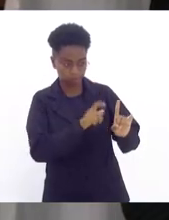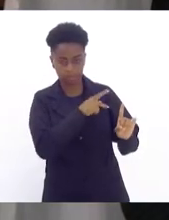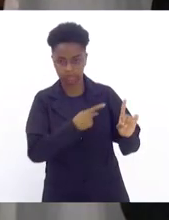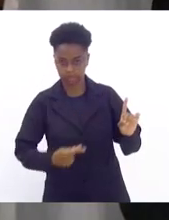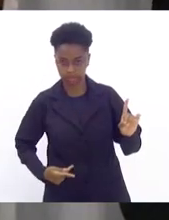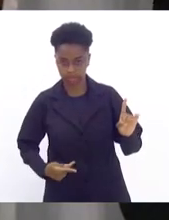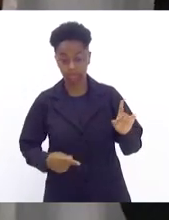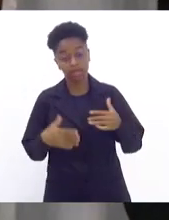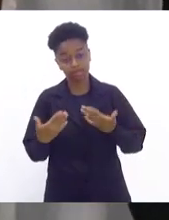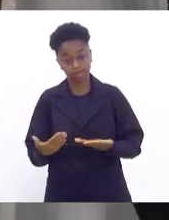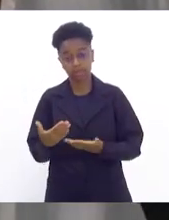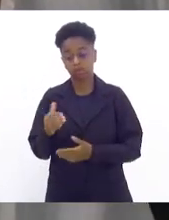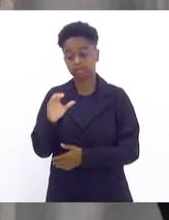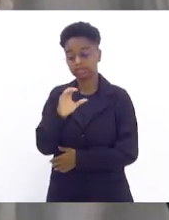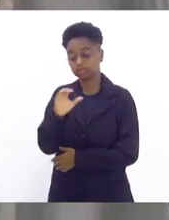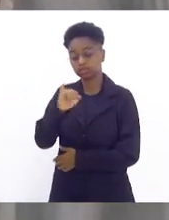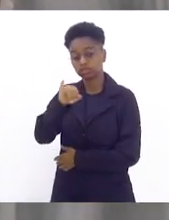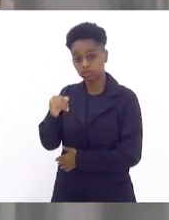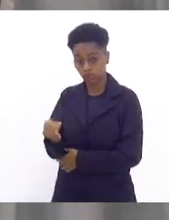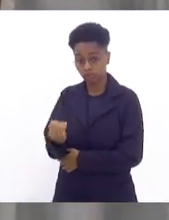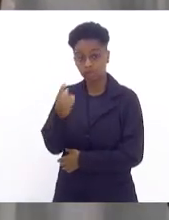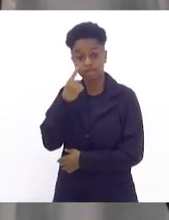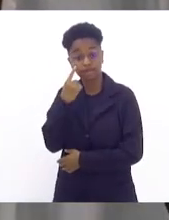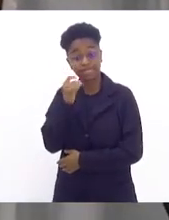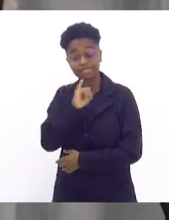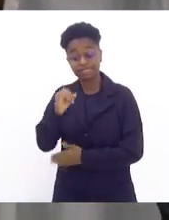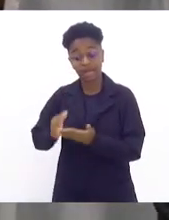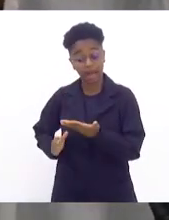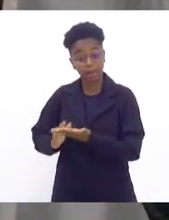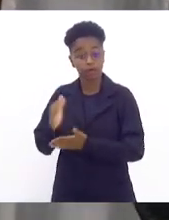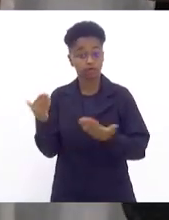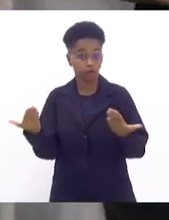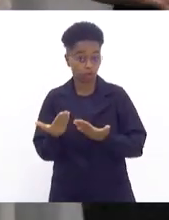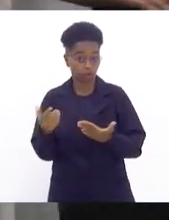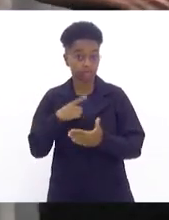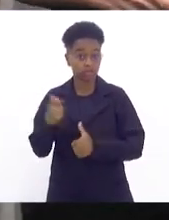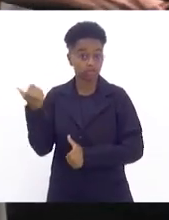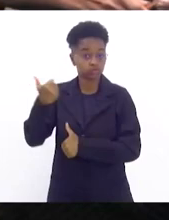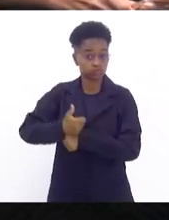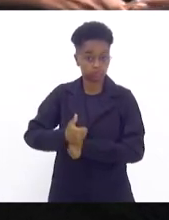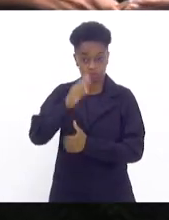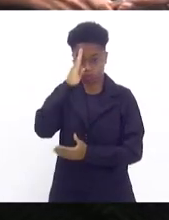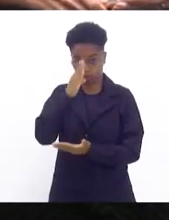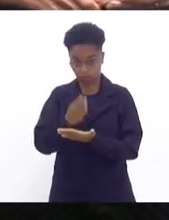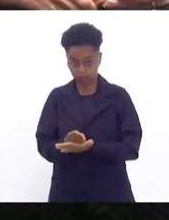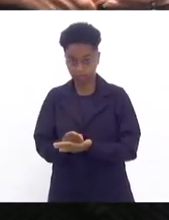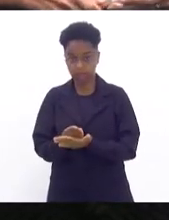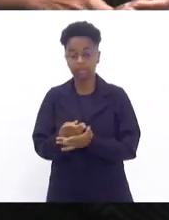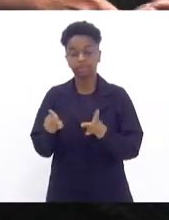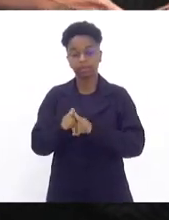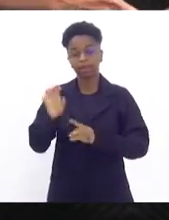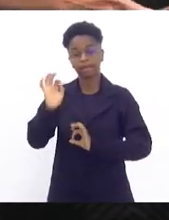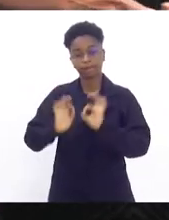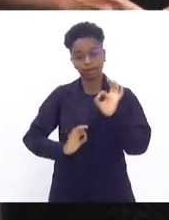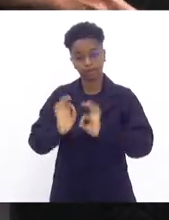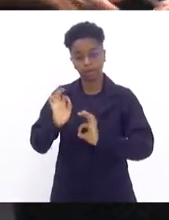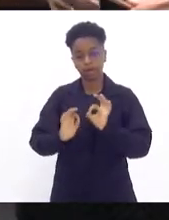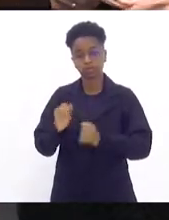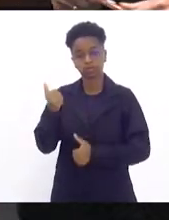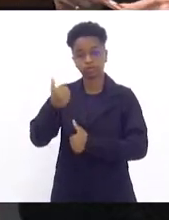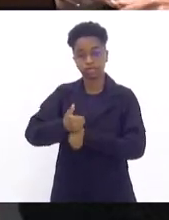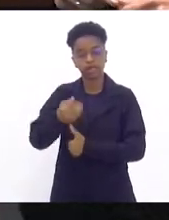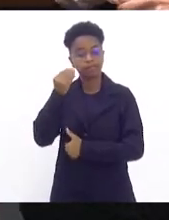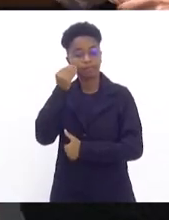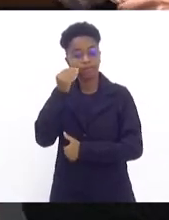da CCJ, aprova agora com substitutivo em confiança e ela prepara esse substitutivo